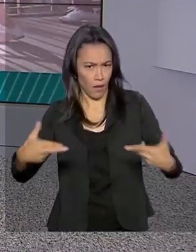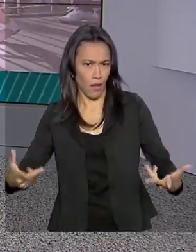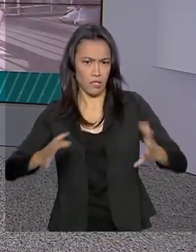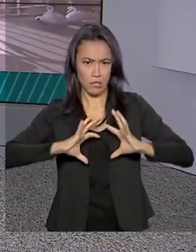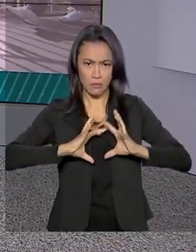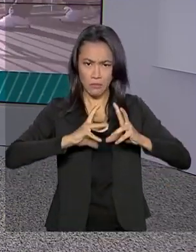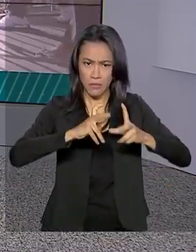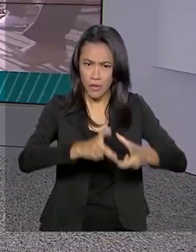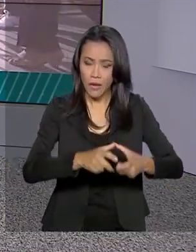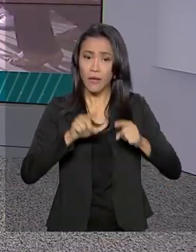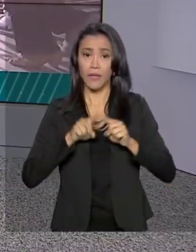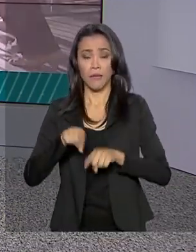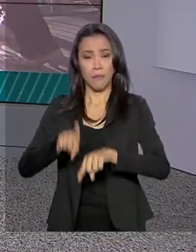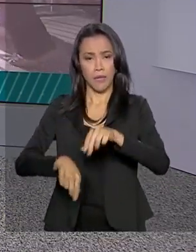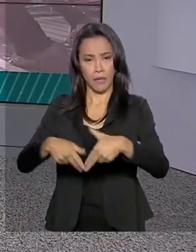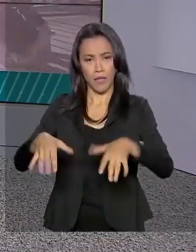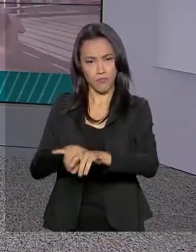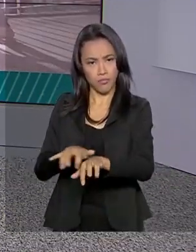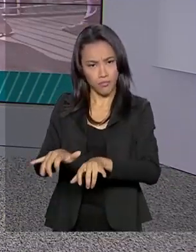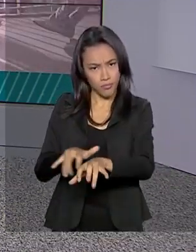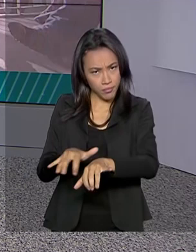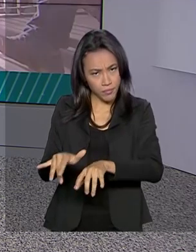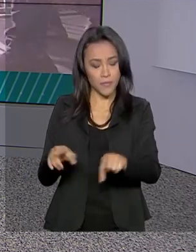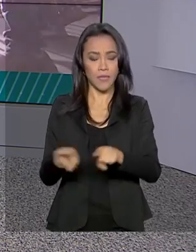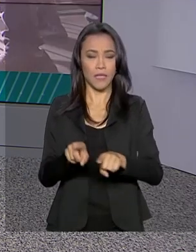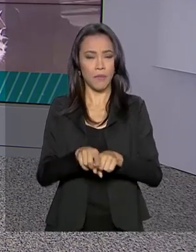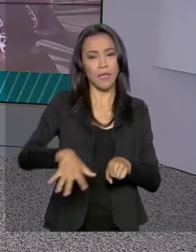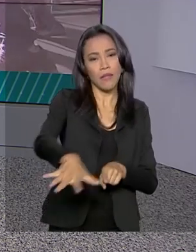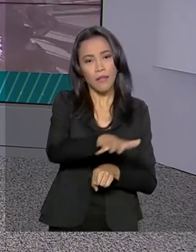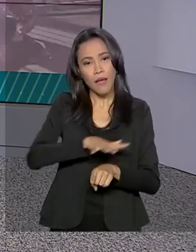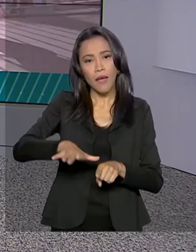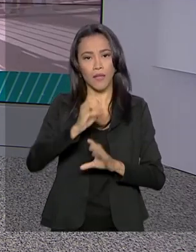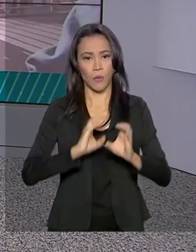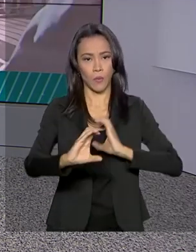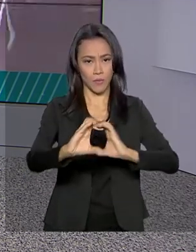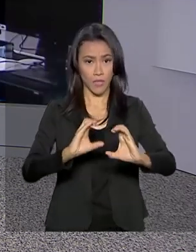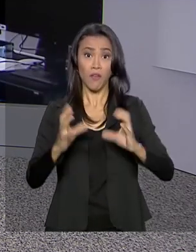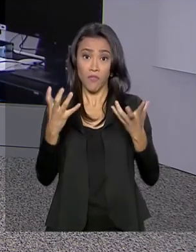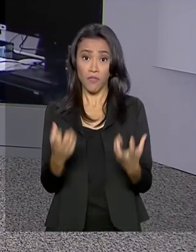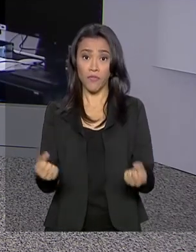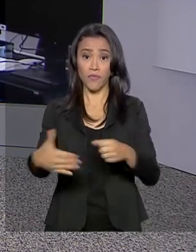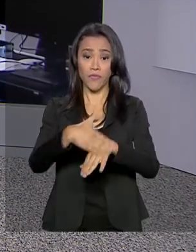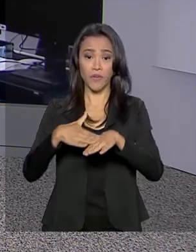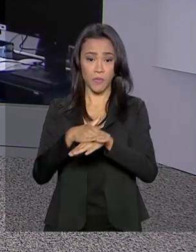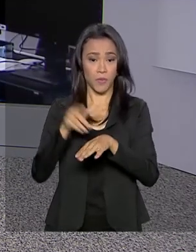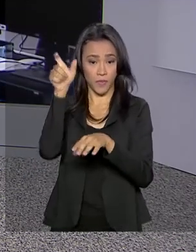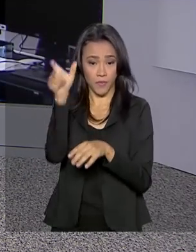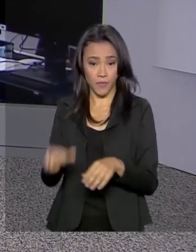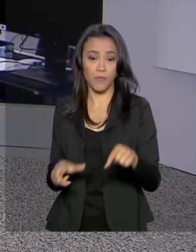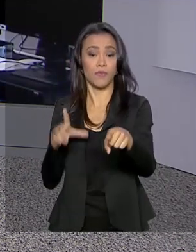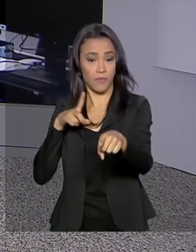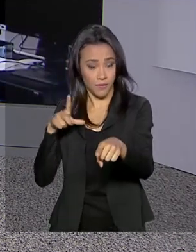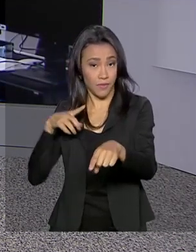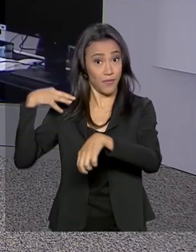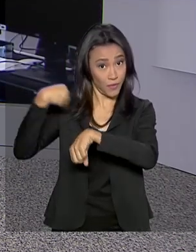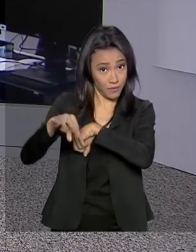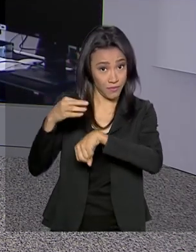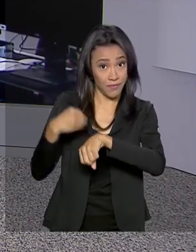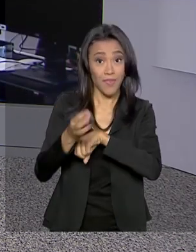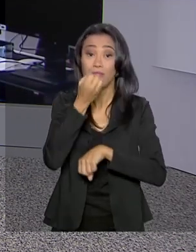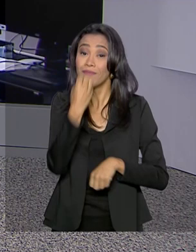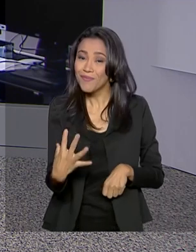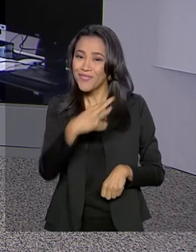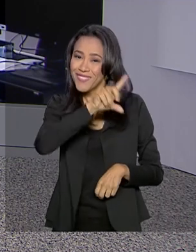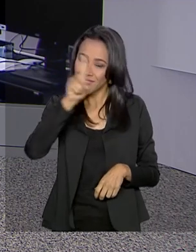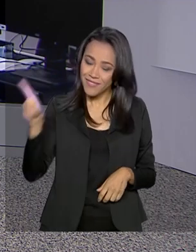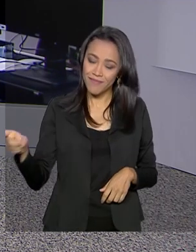equipamentos de informática e telecomunicações vamos conversar com repórter ricardo ferraz que tem as informações para gente bom dia